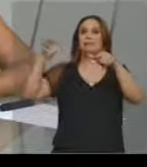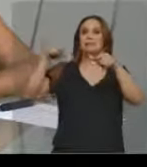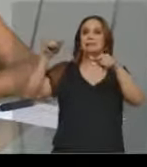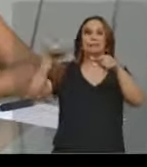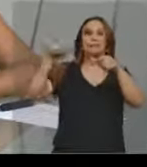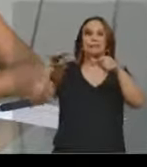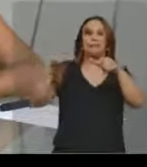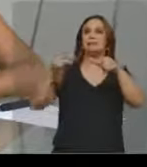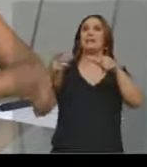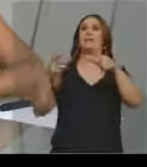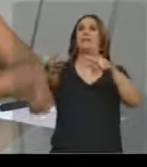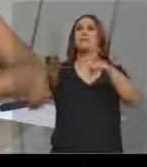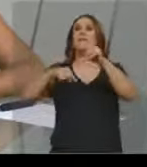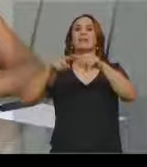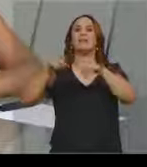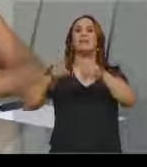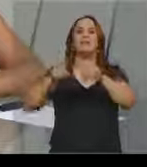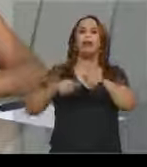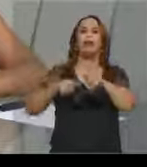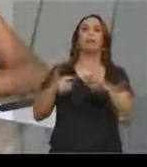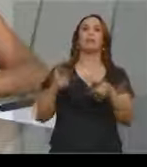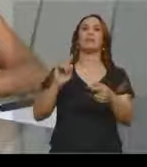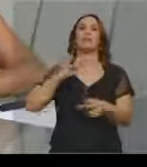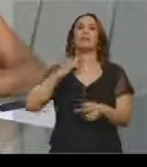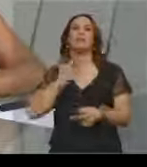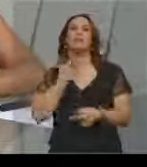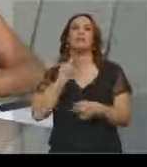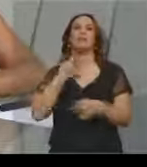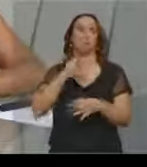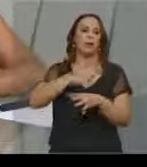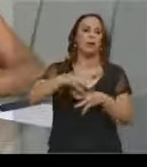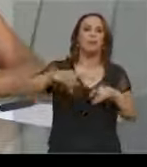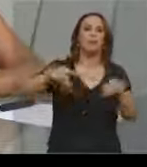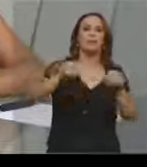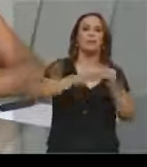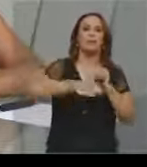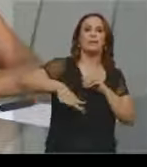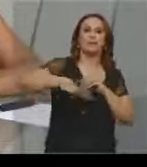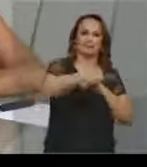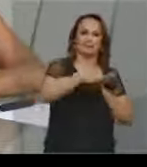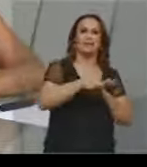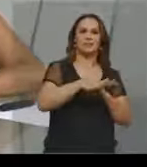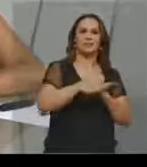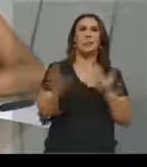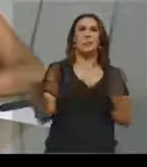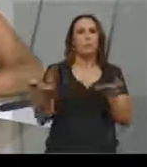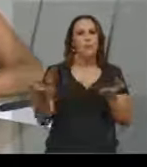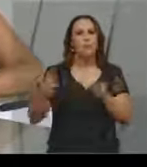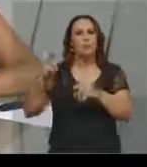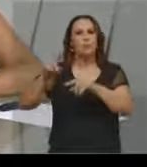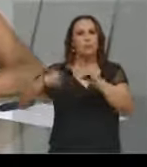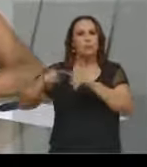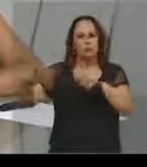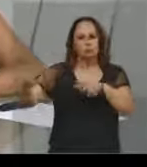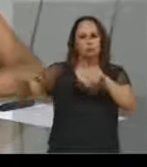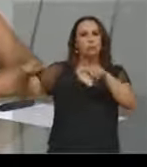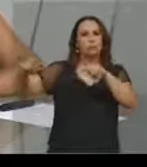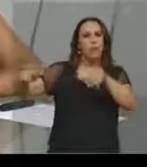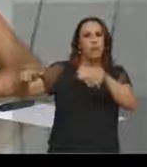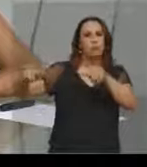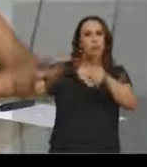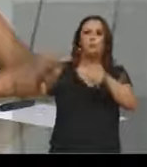compostos dela. E hoje em dia, não. Hoje em dia, já tem materiais muito mais tranquilos na produção e também tem